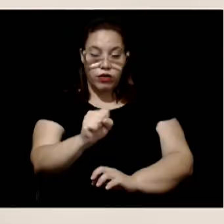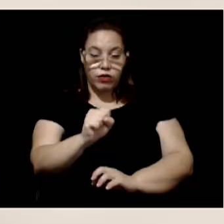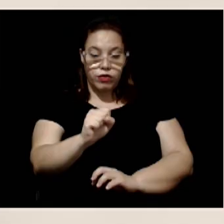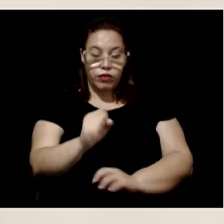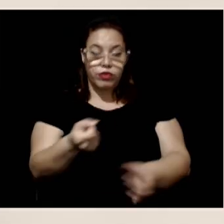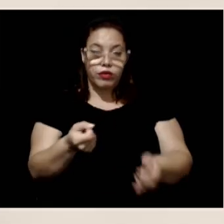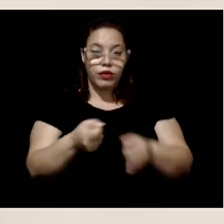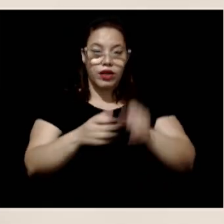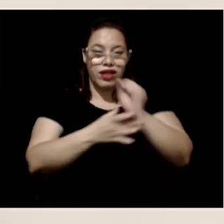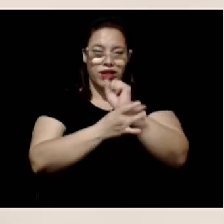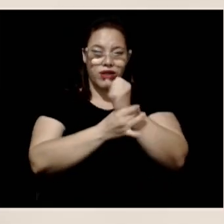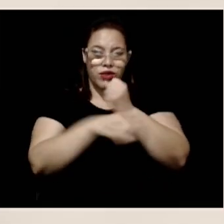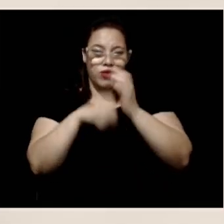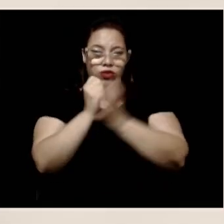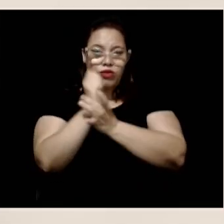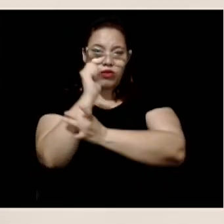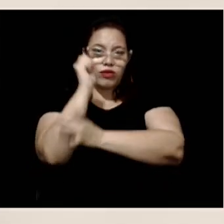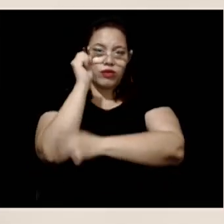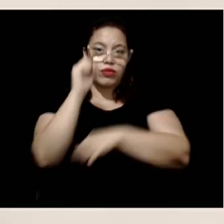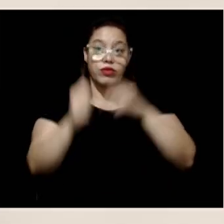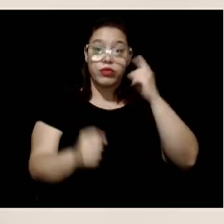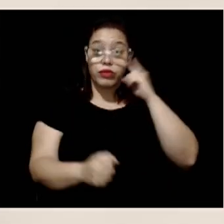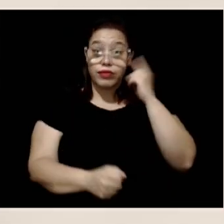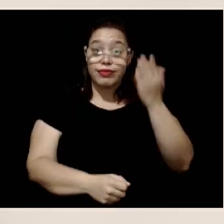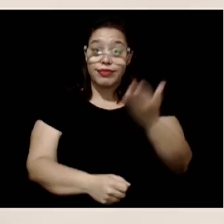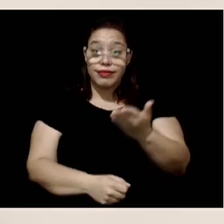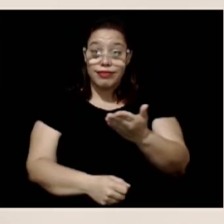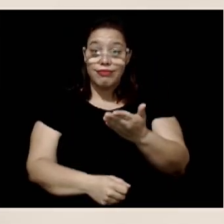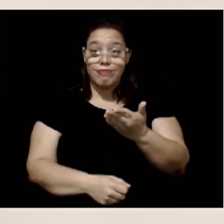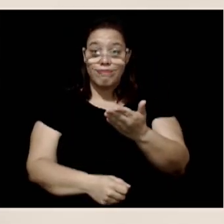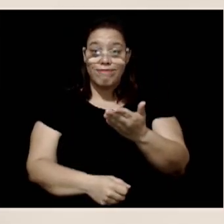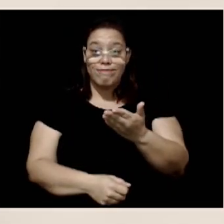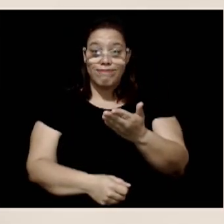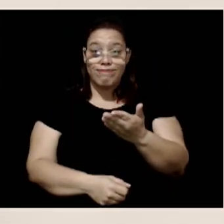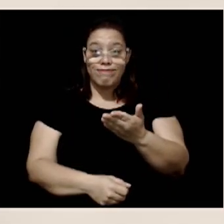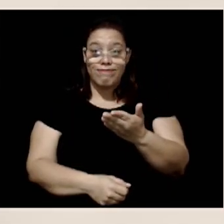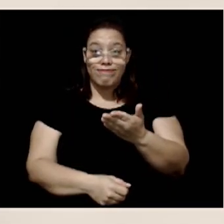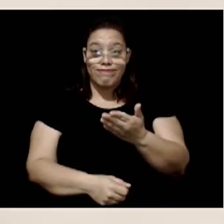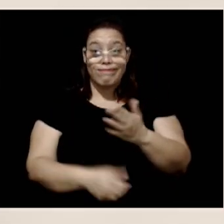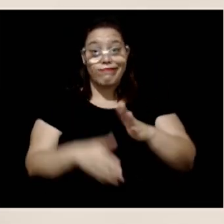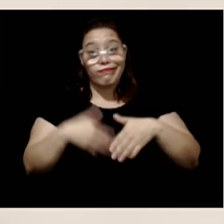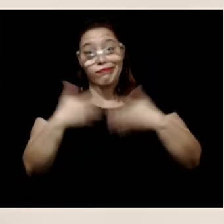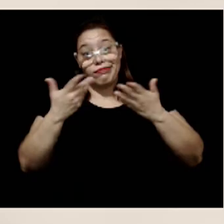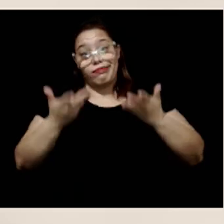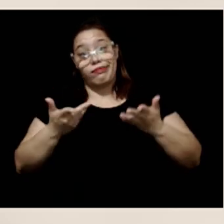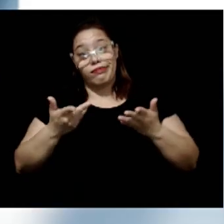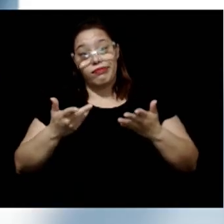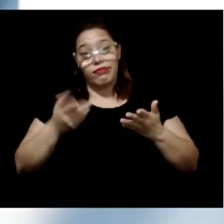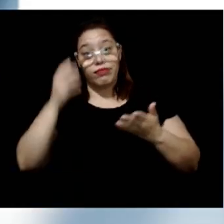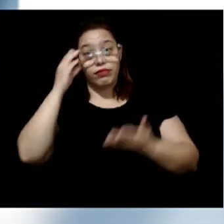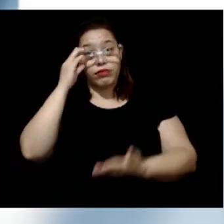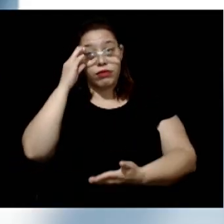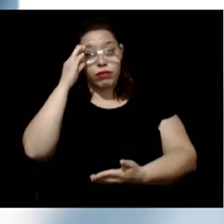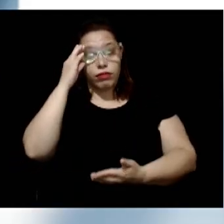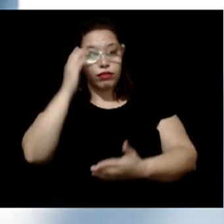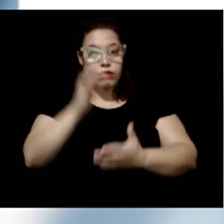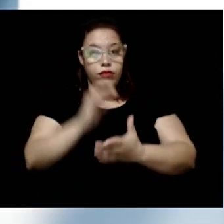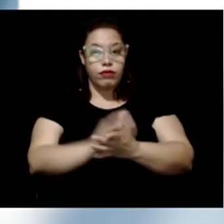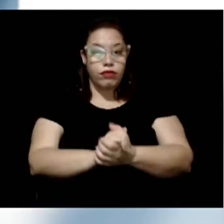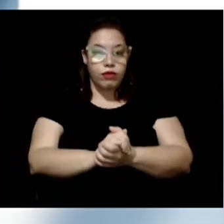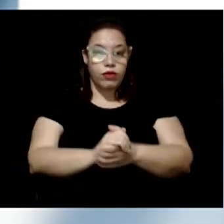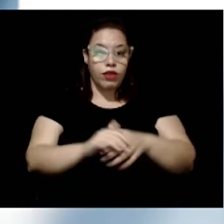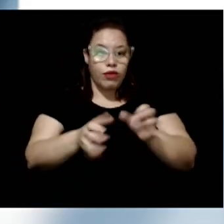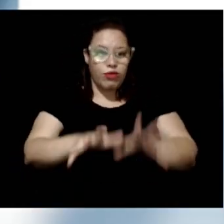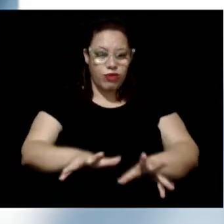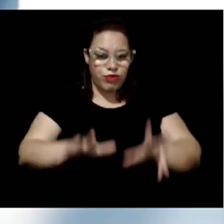os músculos, os tendões, e tem várias naturezas, né? Então, nós temos doença de natureza inflamatória. Entre